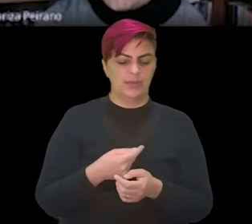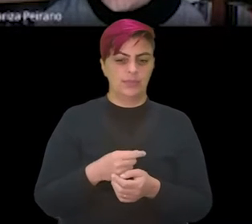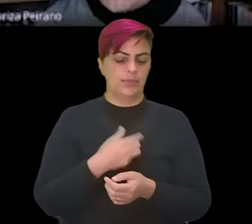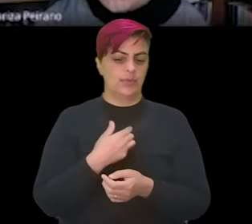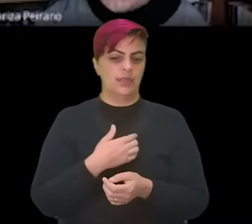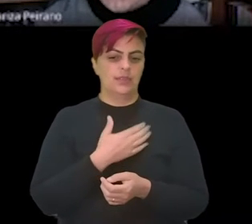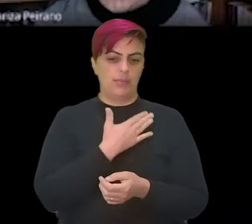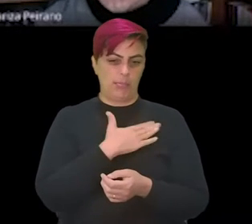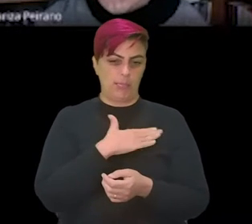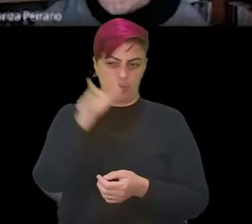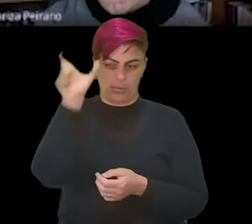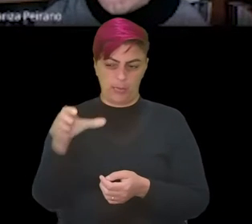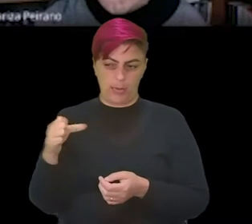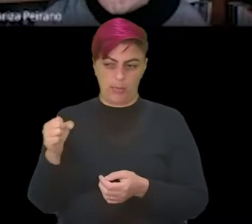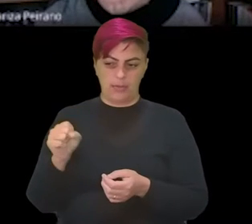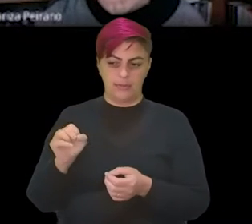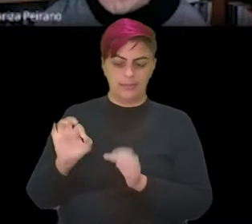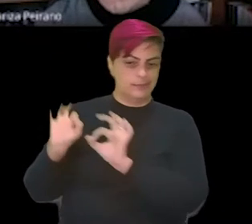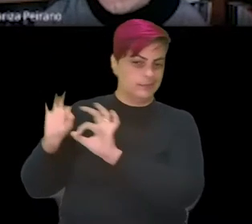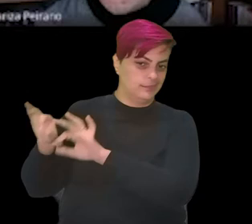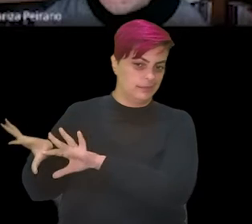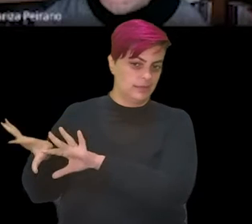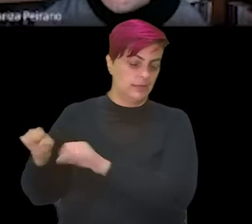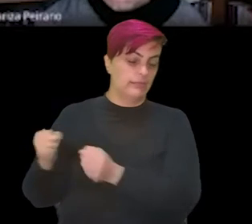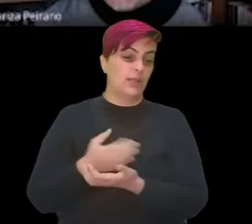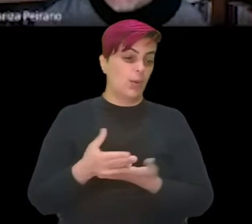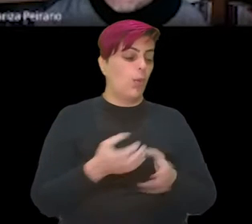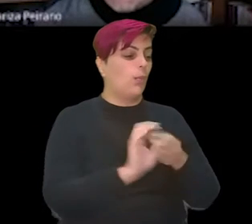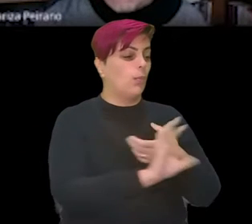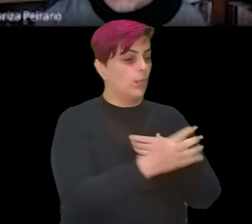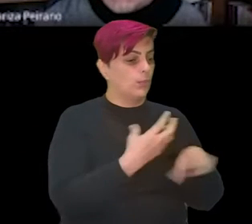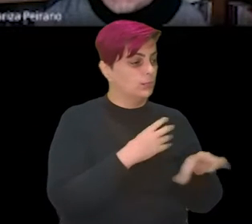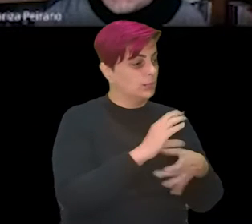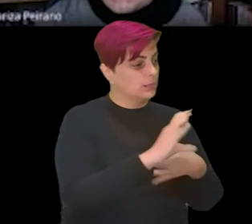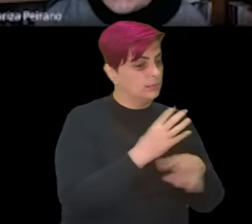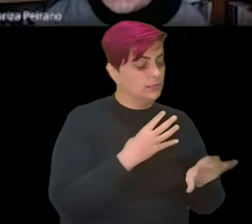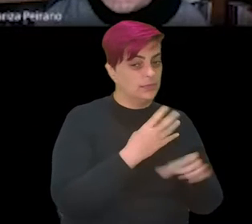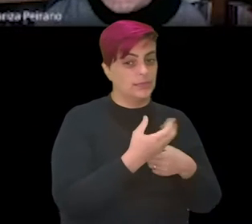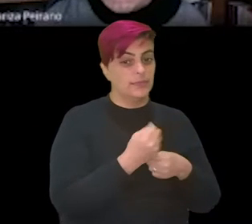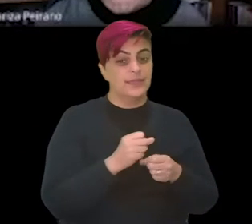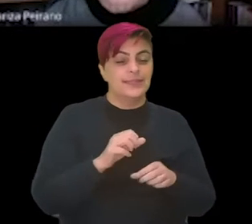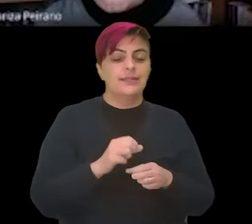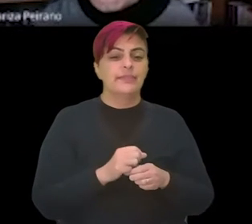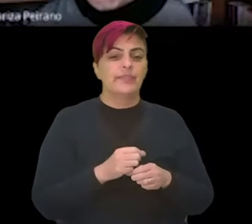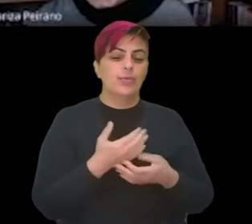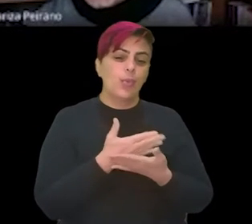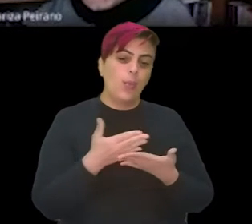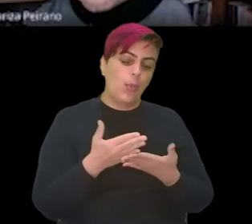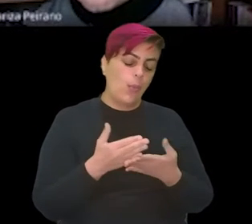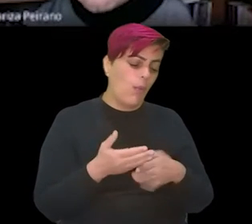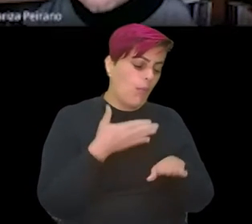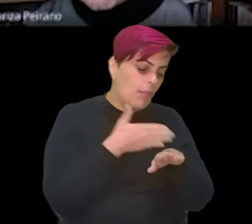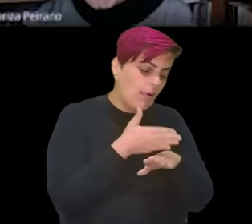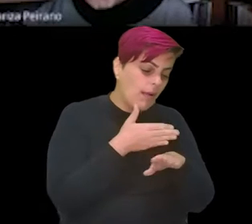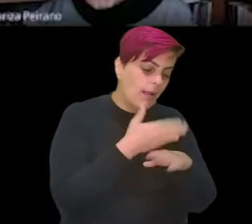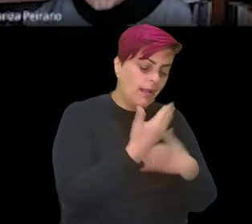ao introduzir empatia na relação com os nativos, ele via-se aos poucos integrado na vida